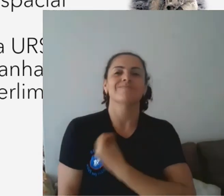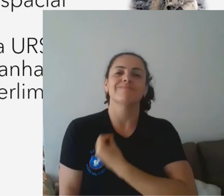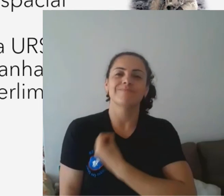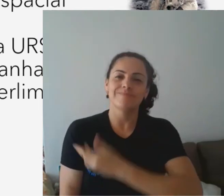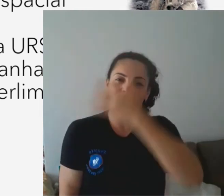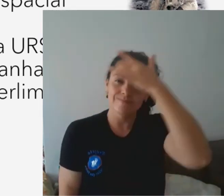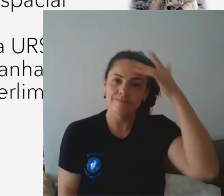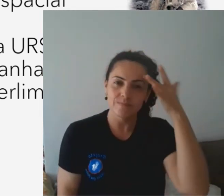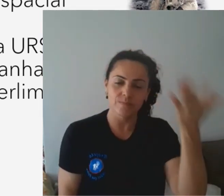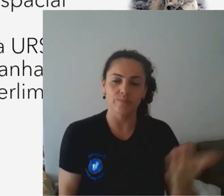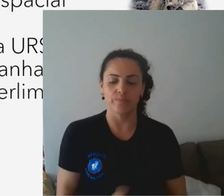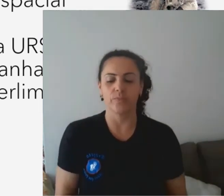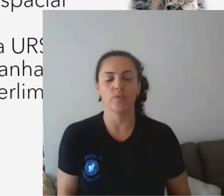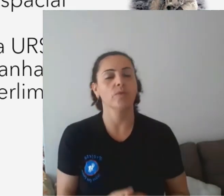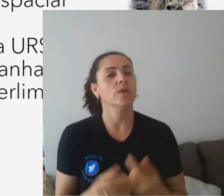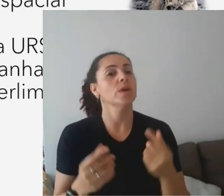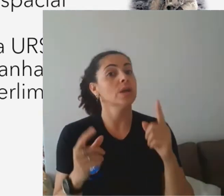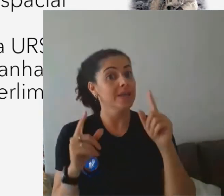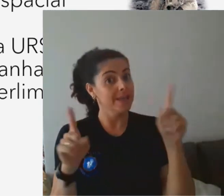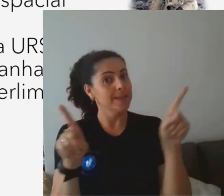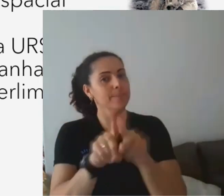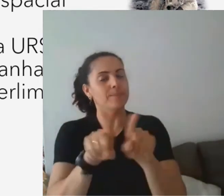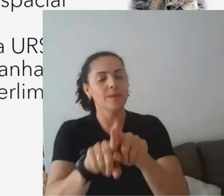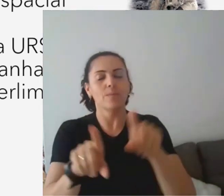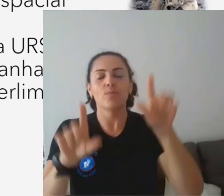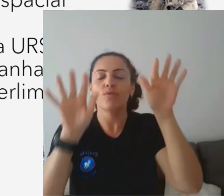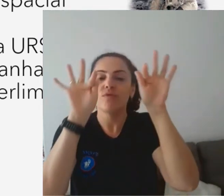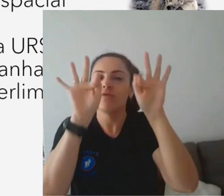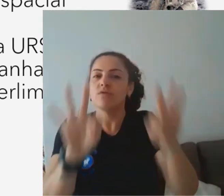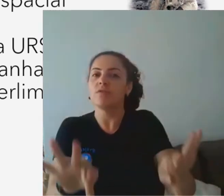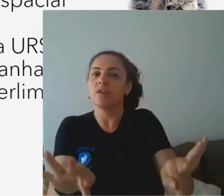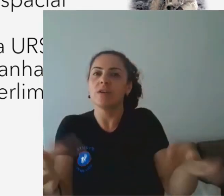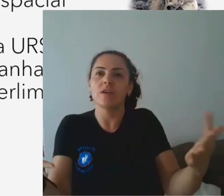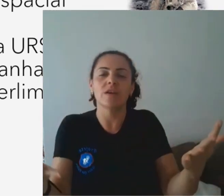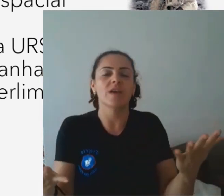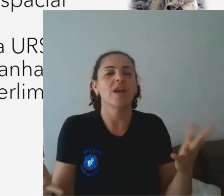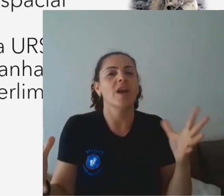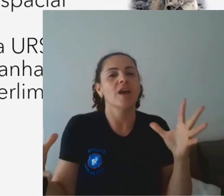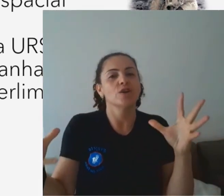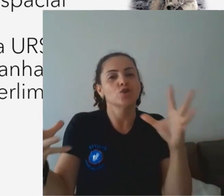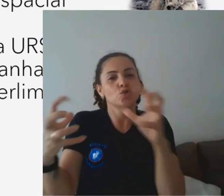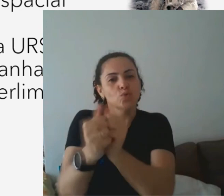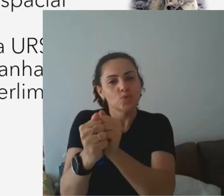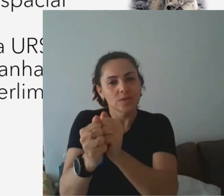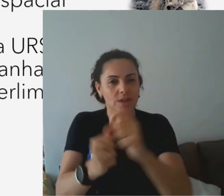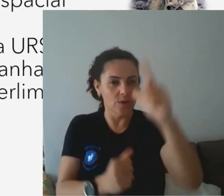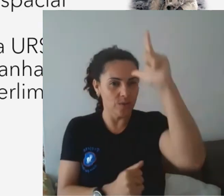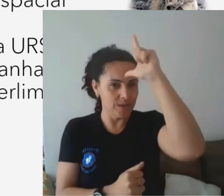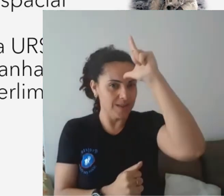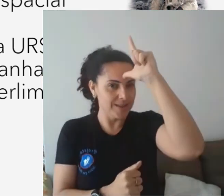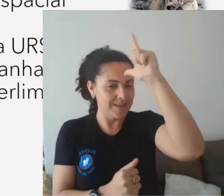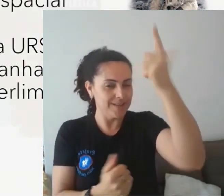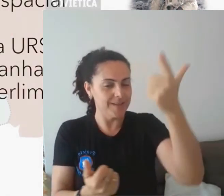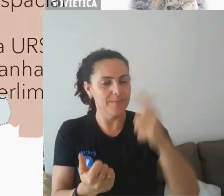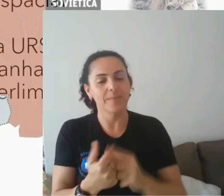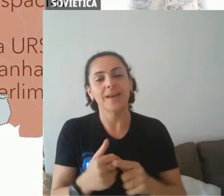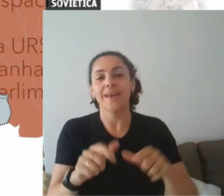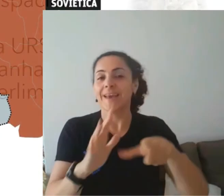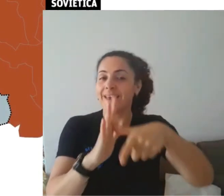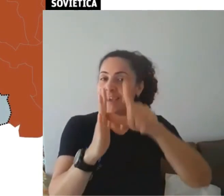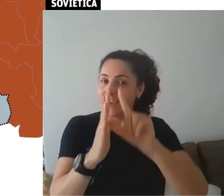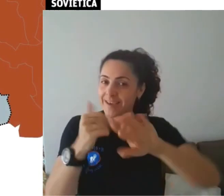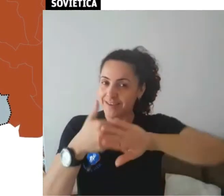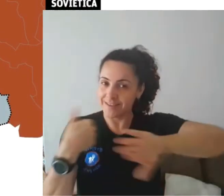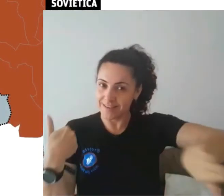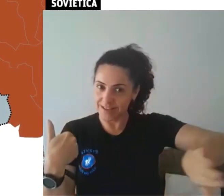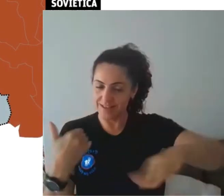E o símbolo então final da Guerra Fria que a gente tem é a reunificação da Alemanha. A Alemanha era um país em que a leste